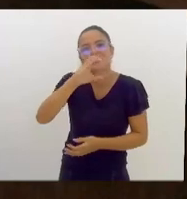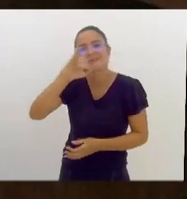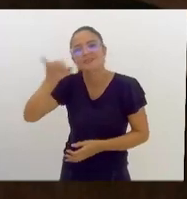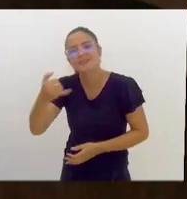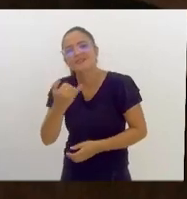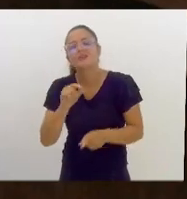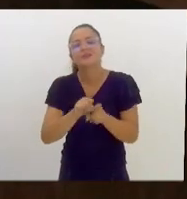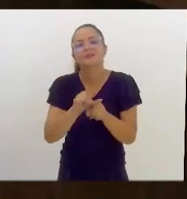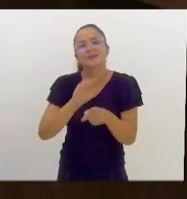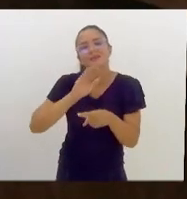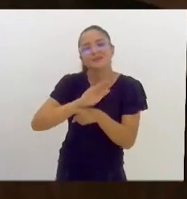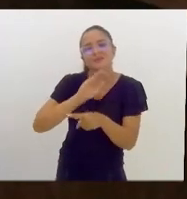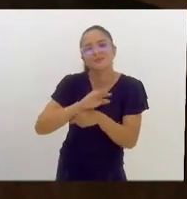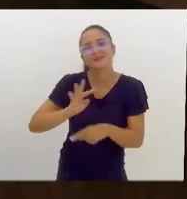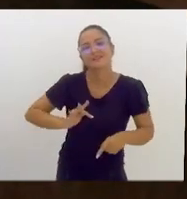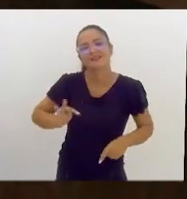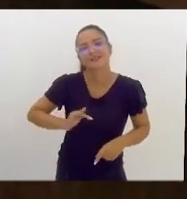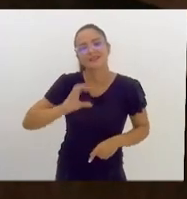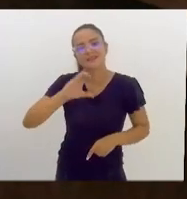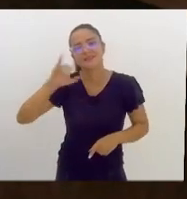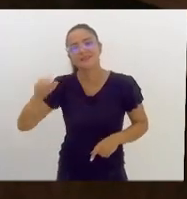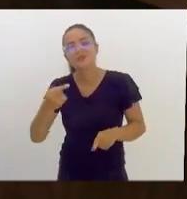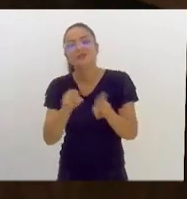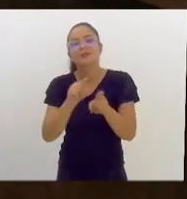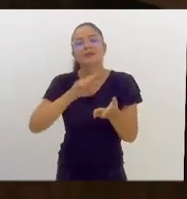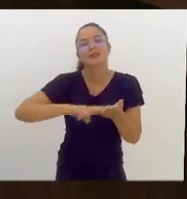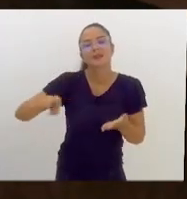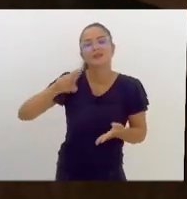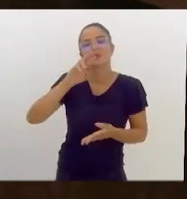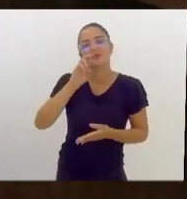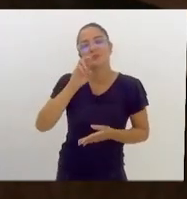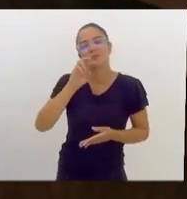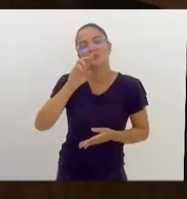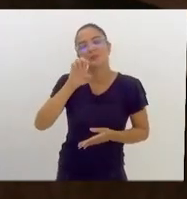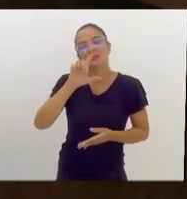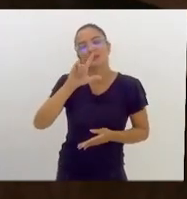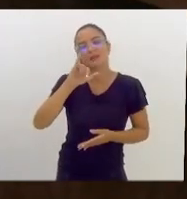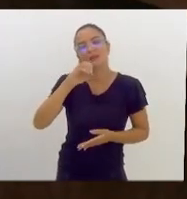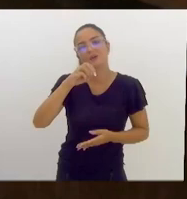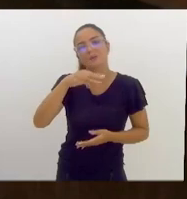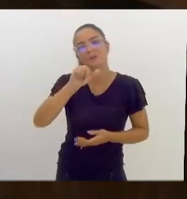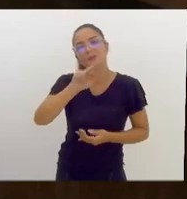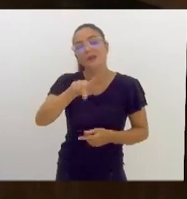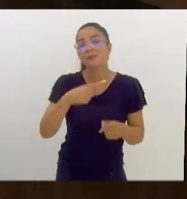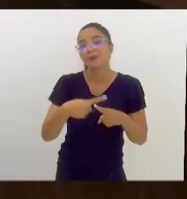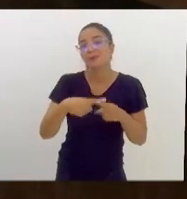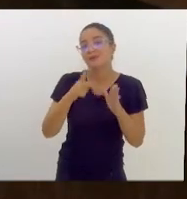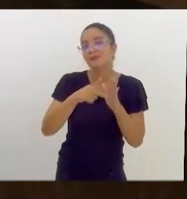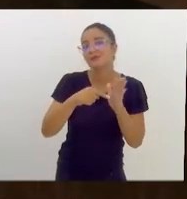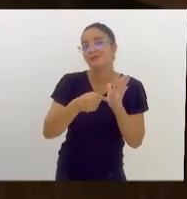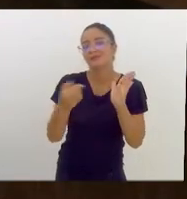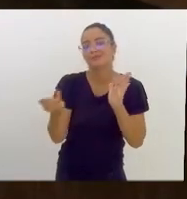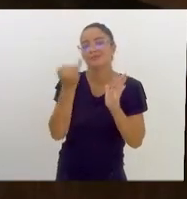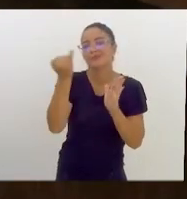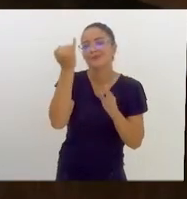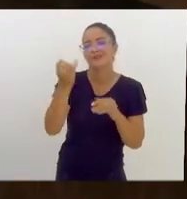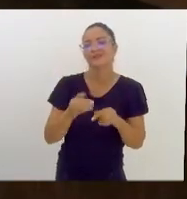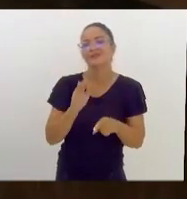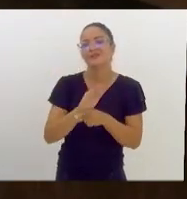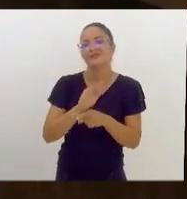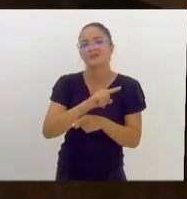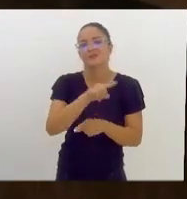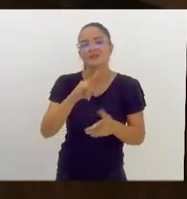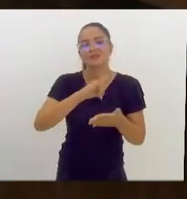Milena Peixoto, o deputado Eliomar, que foi o relator na CCJ. É um projeto importante que busca estabelecer esse corte, né, nos